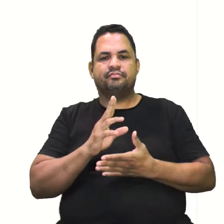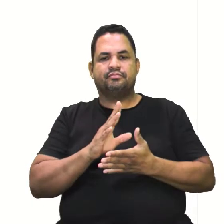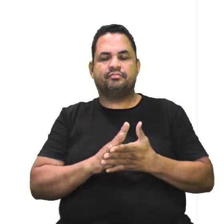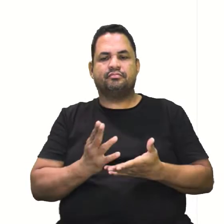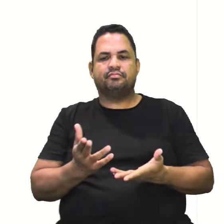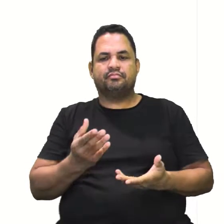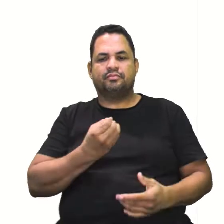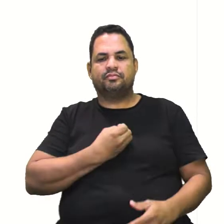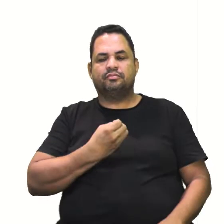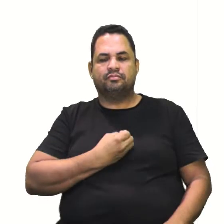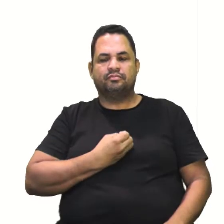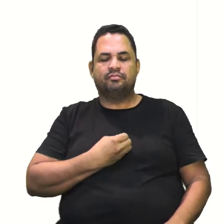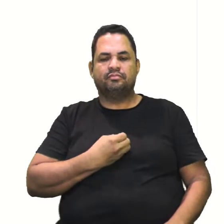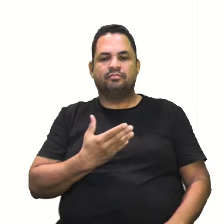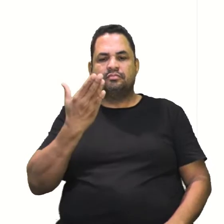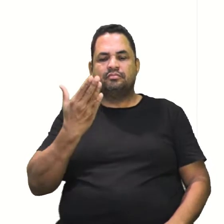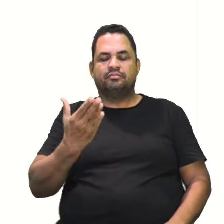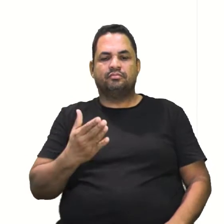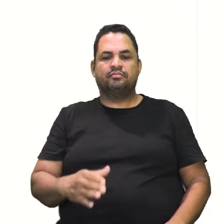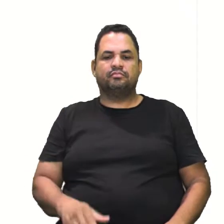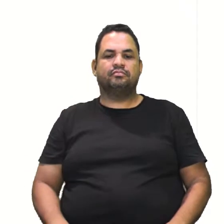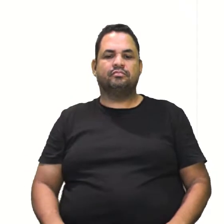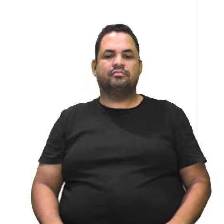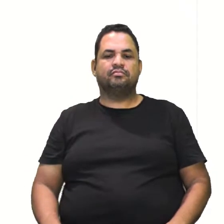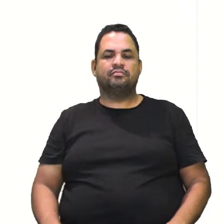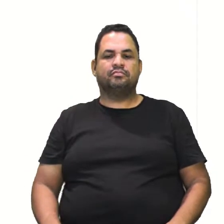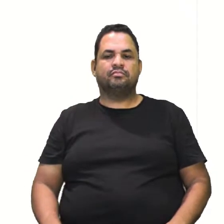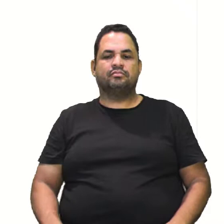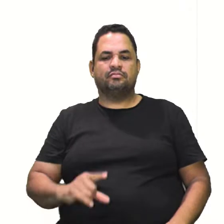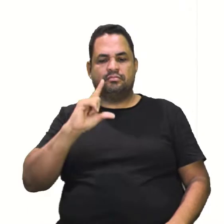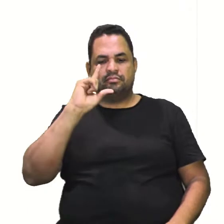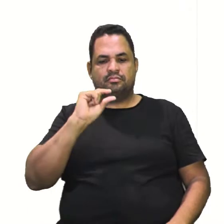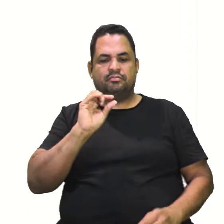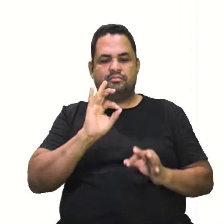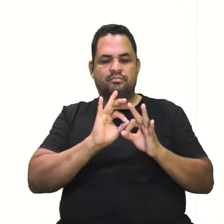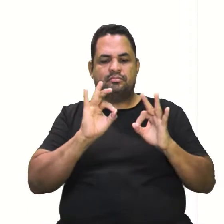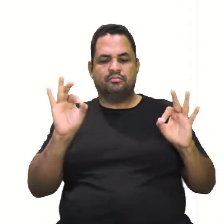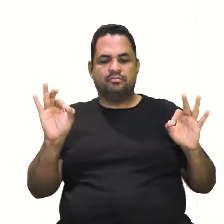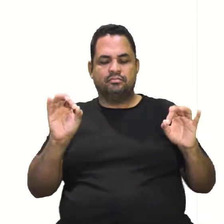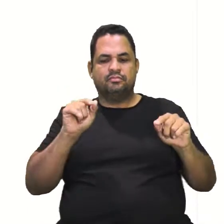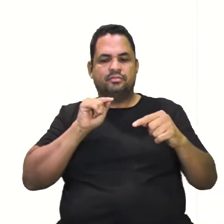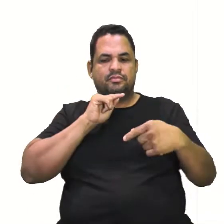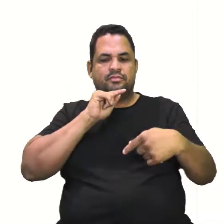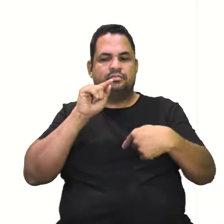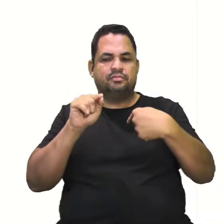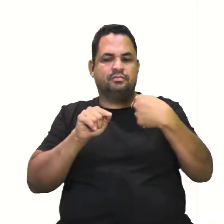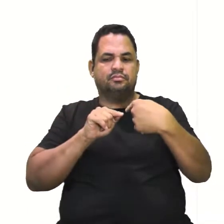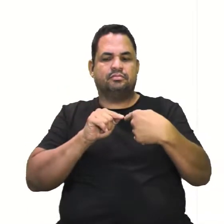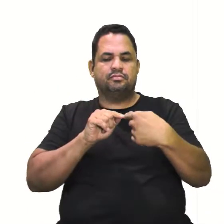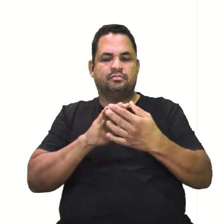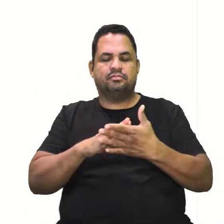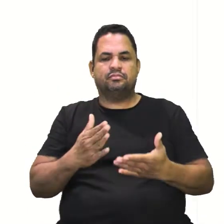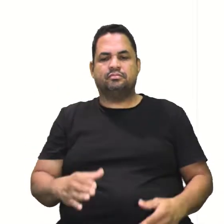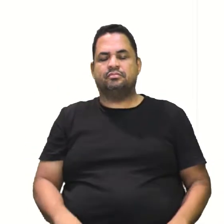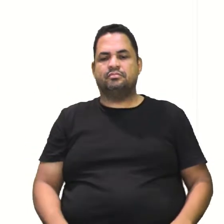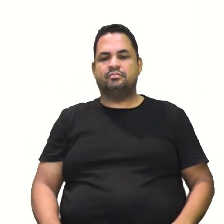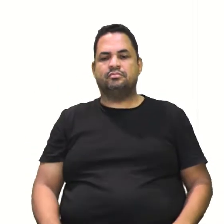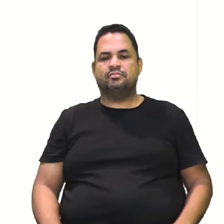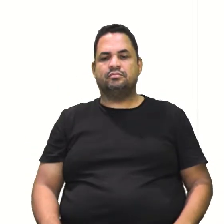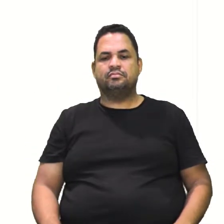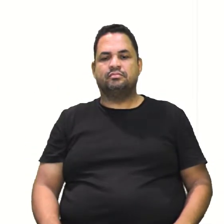um valor constante, né? E esse valor constante vai ser menor do que a nossa distância focal. Beleza, que lá na elipse